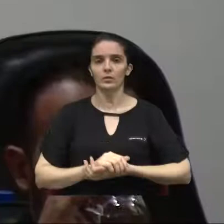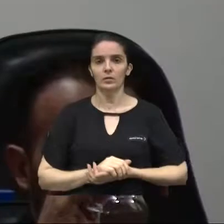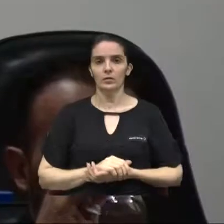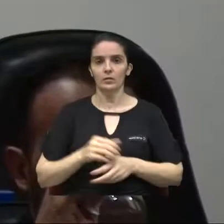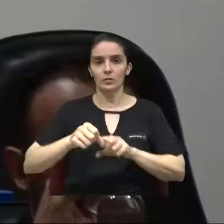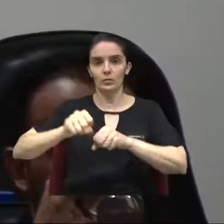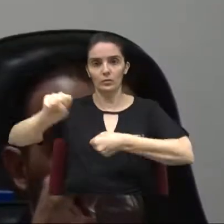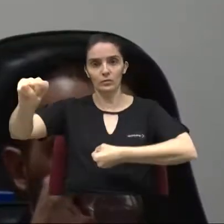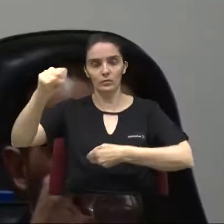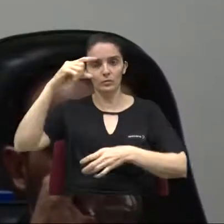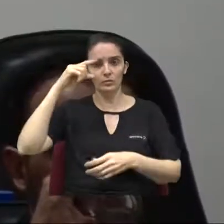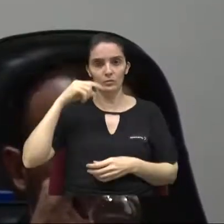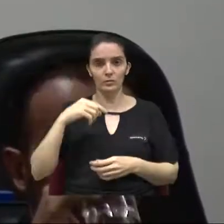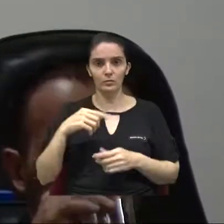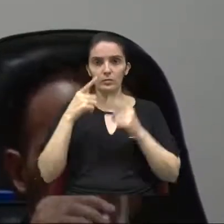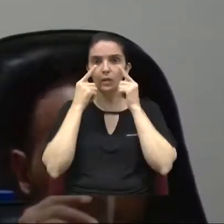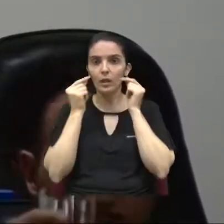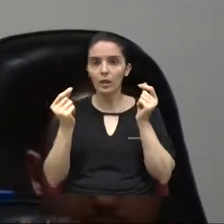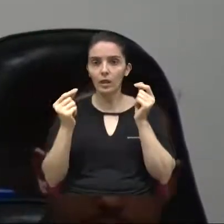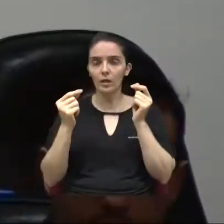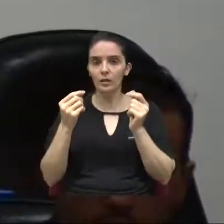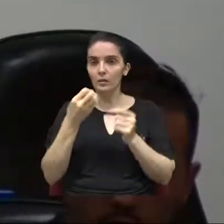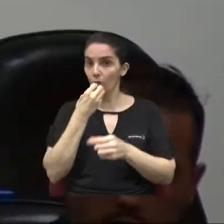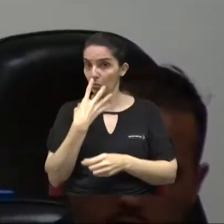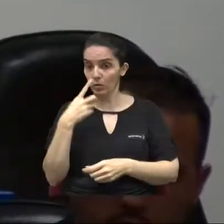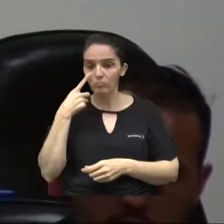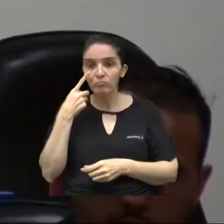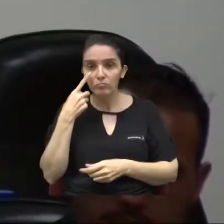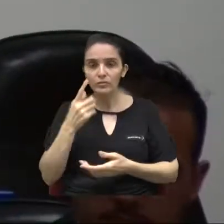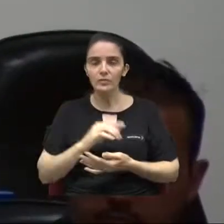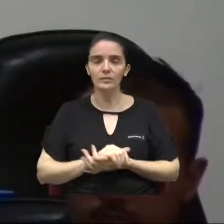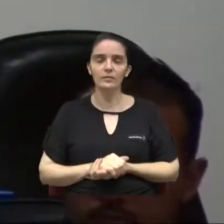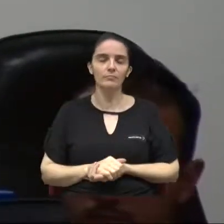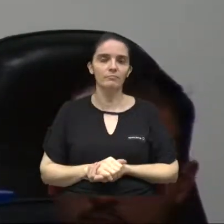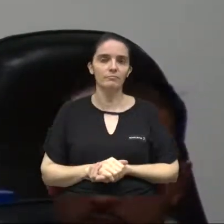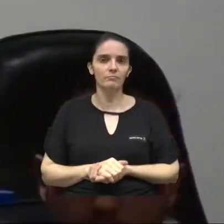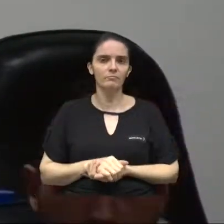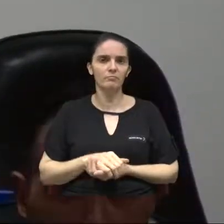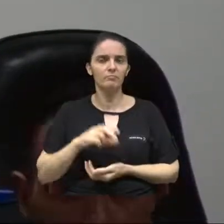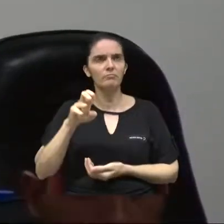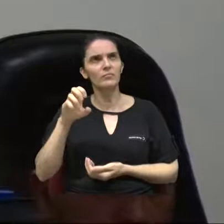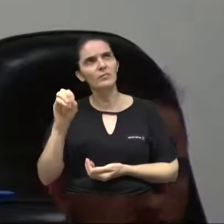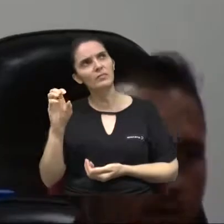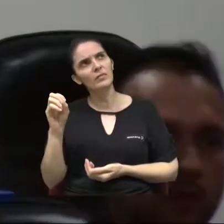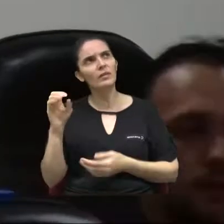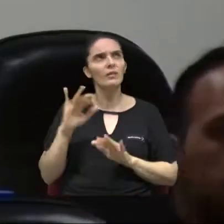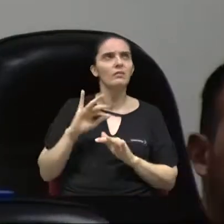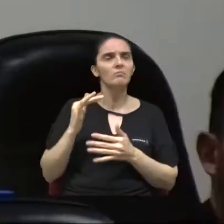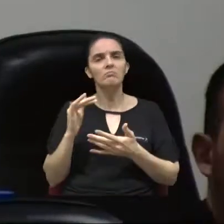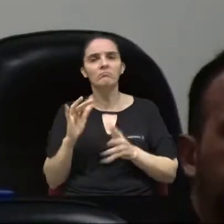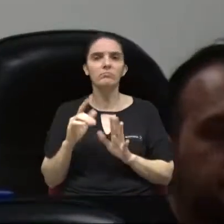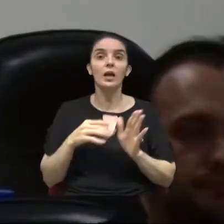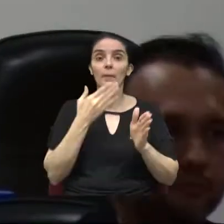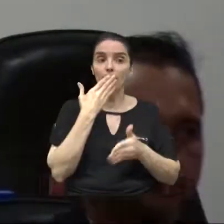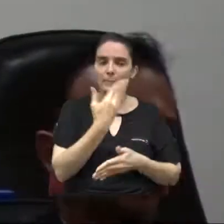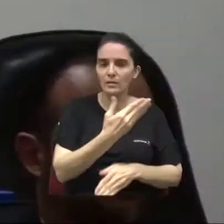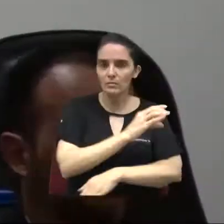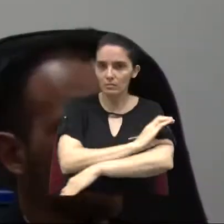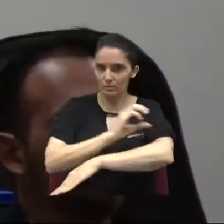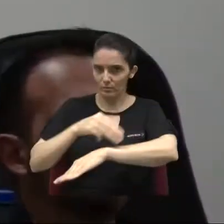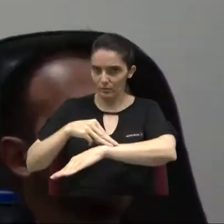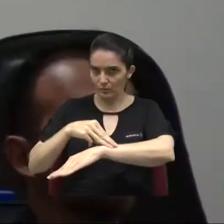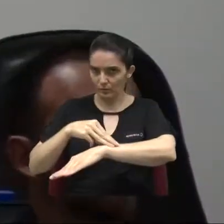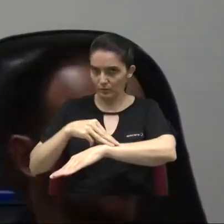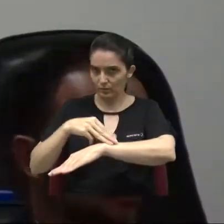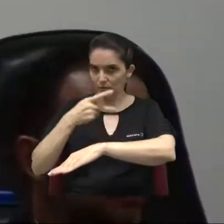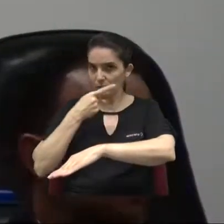formatura foi no Teatro Boa Vista. Eu tenho dito de vez em quando, eu acho que é 500 e tal, e aí eu pedi para que as meninas do CEPROSOM me passassem